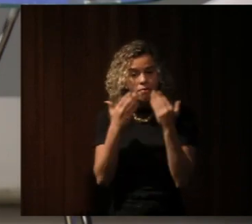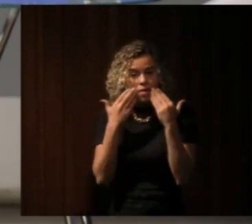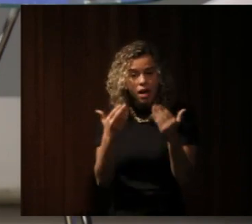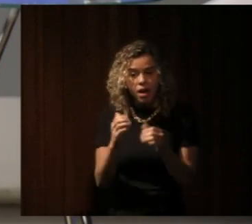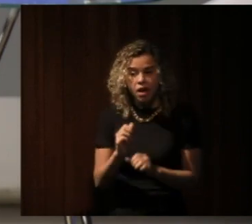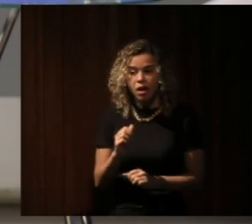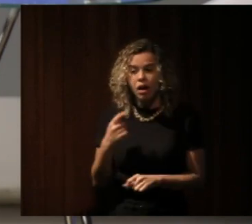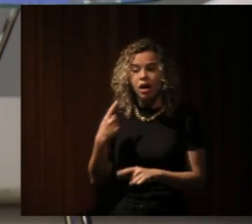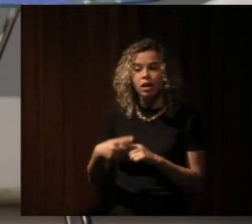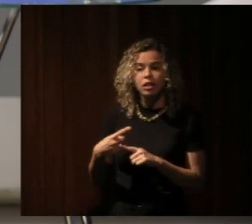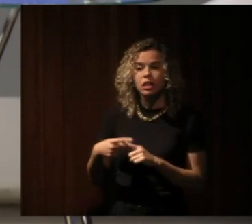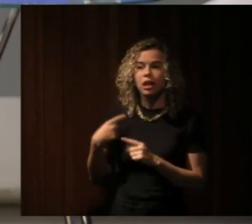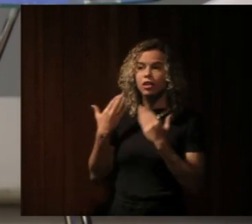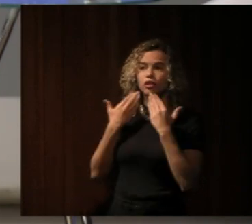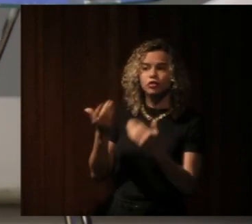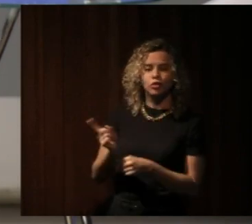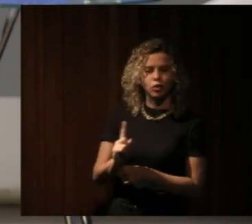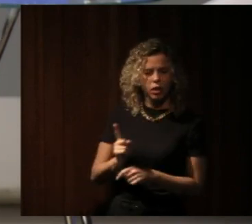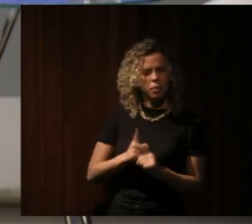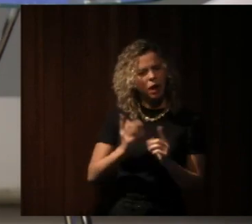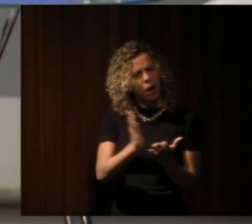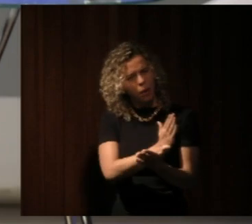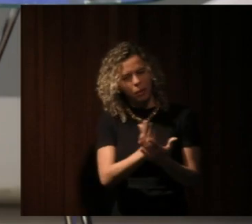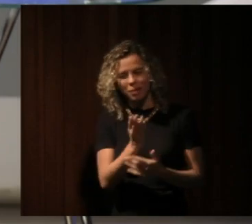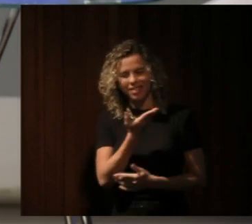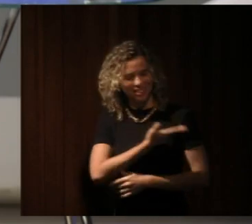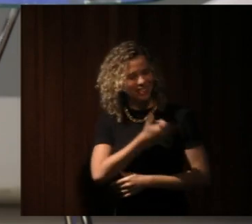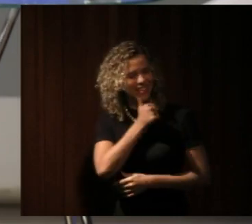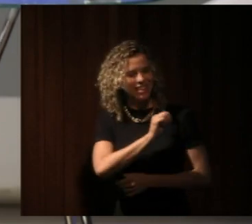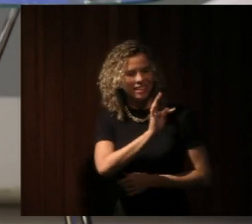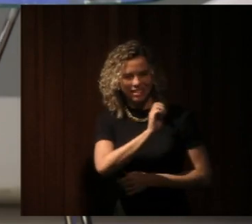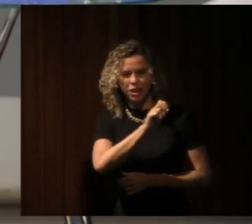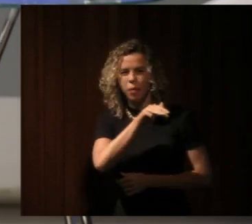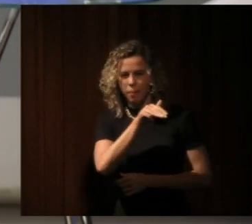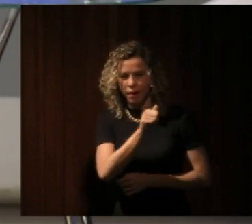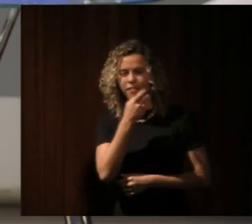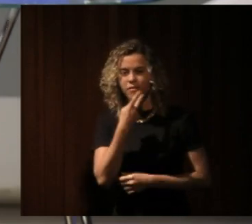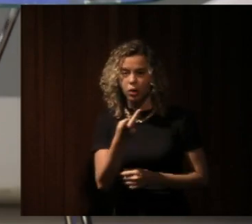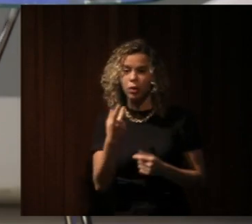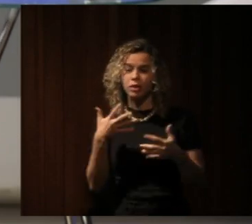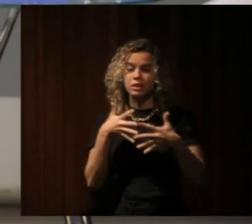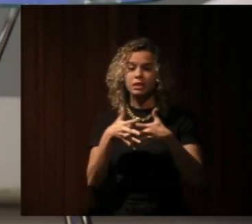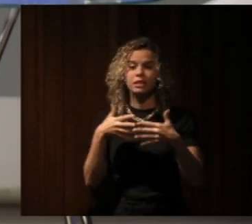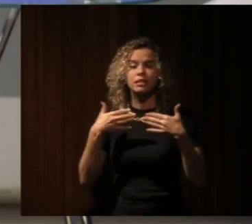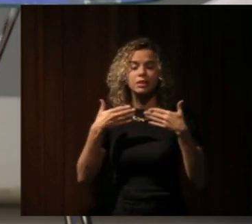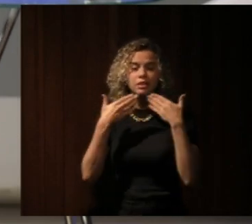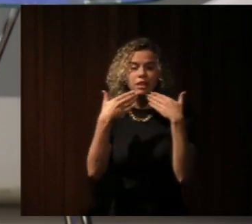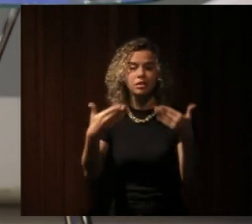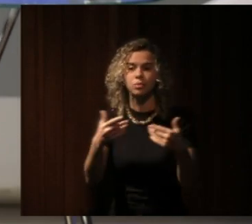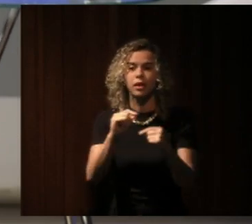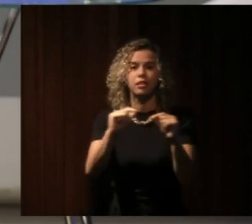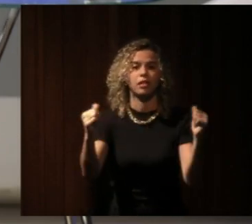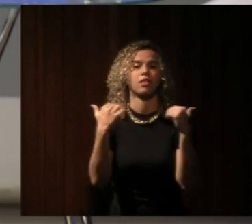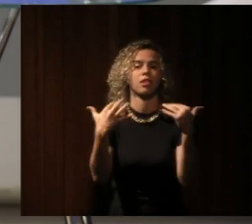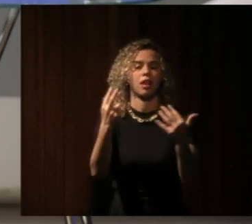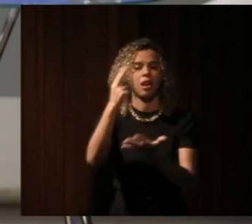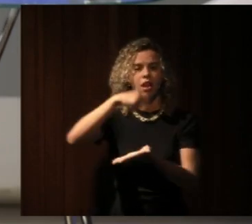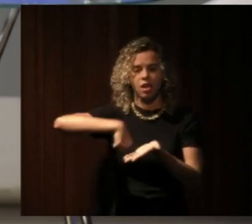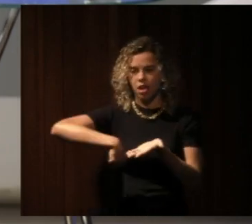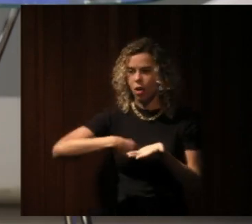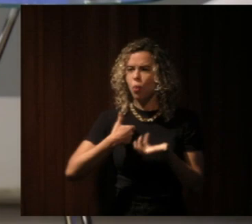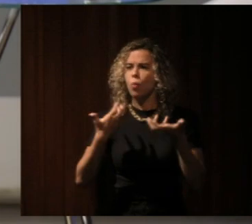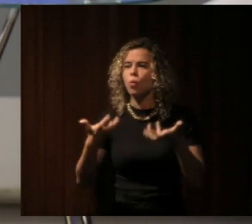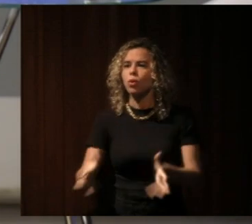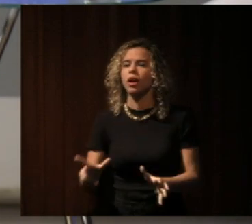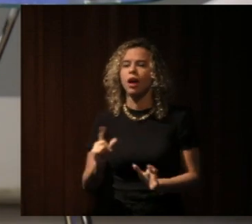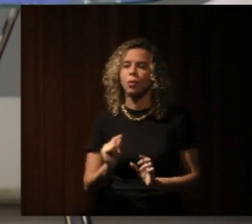de Por que a gente não estava divulgando porque uma parte do que a Telma falou é interessante tem uma transparência ali pro pro público de não parecer